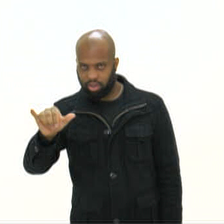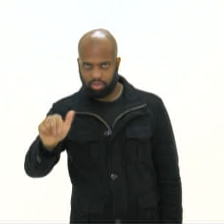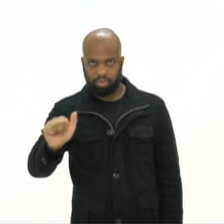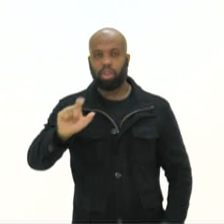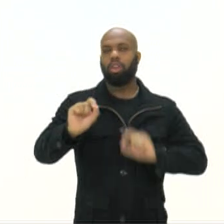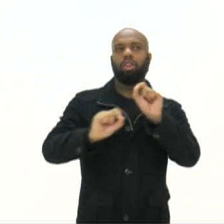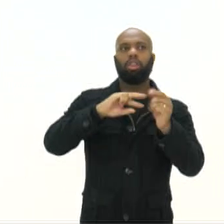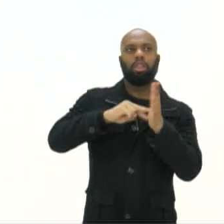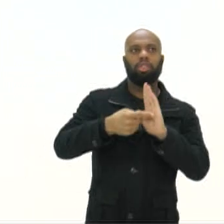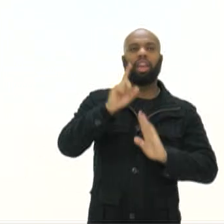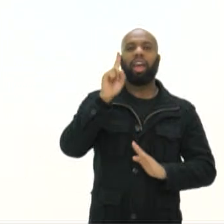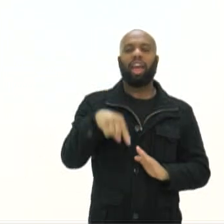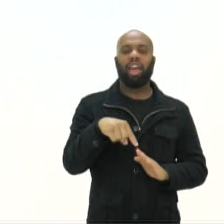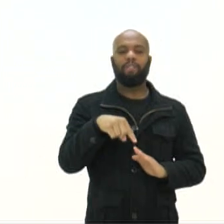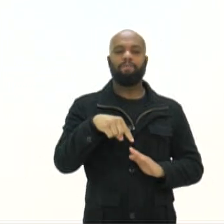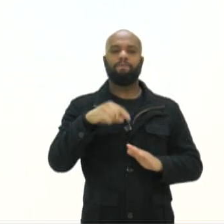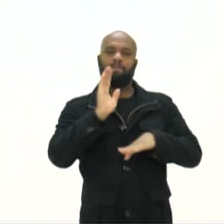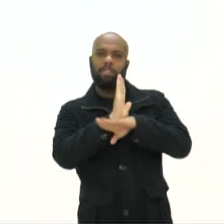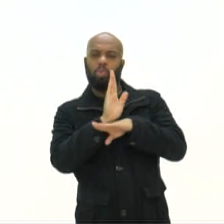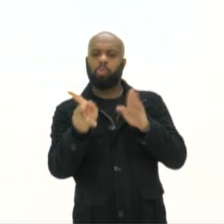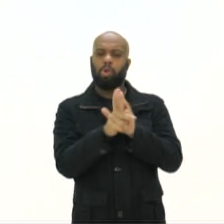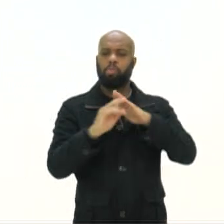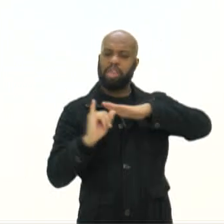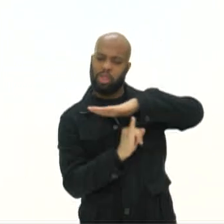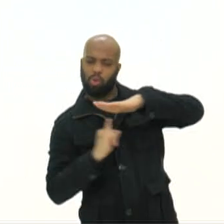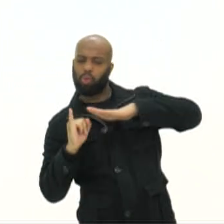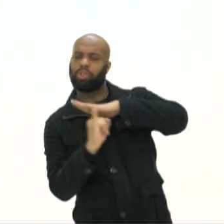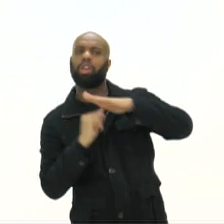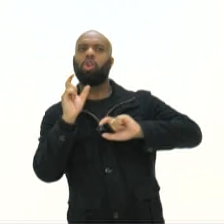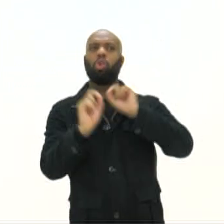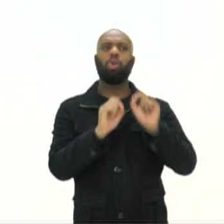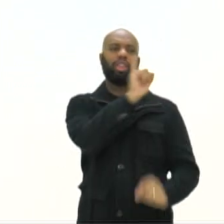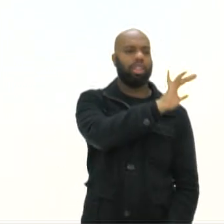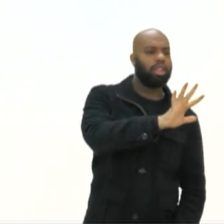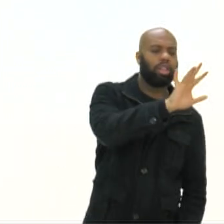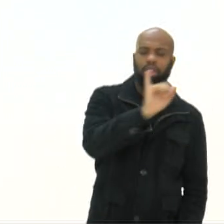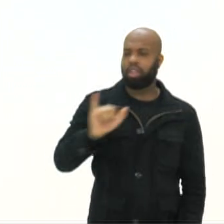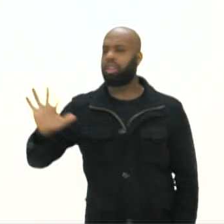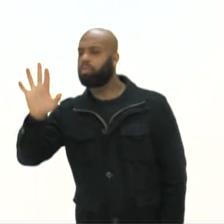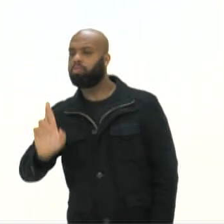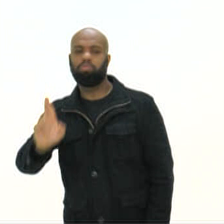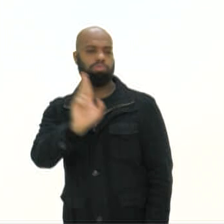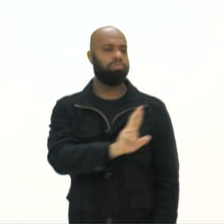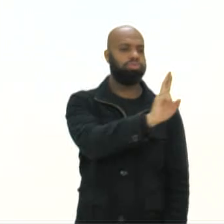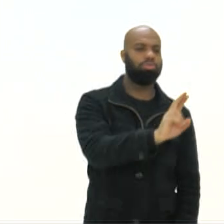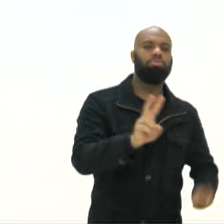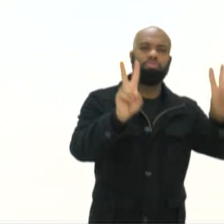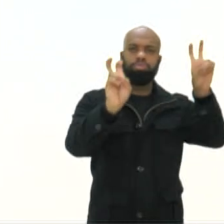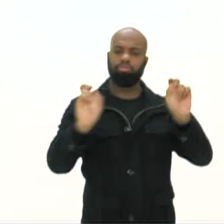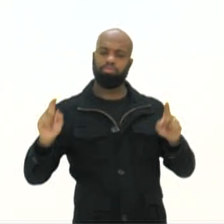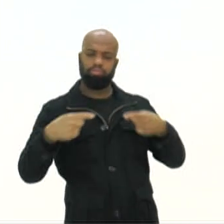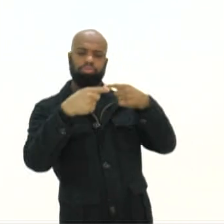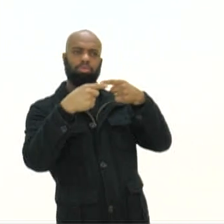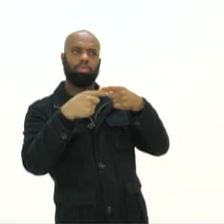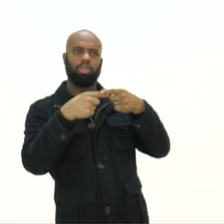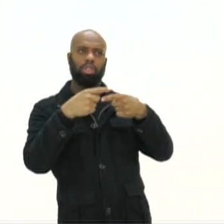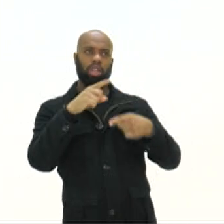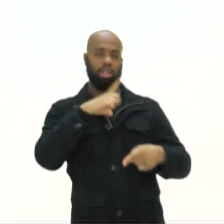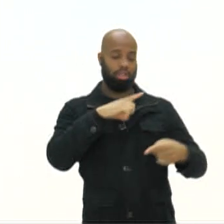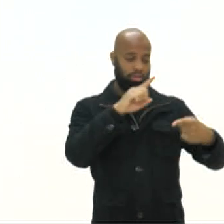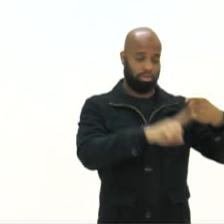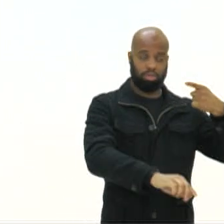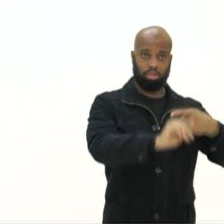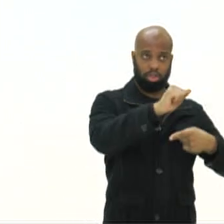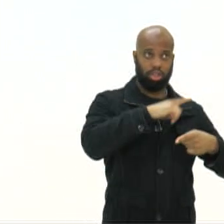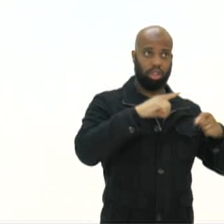Qual dessas duas imagens que a gente tem aqui, pessoal, melhor representa esse título? Então, na letra A, nós temos uma espécie